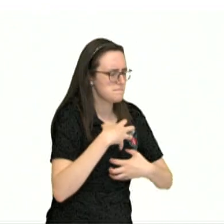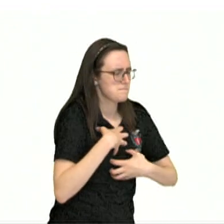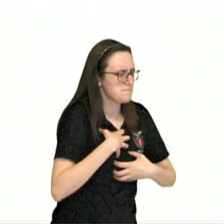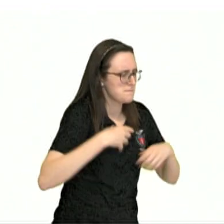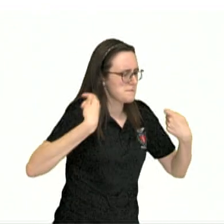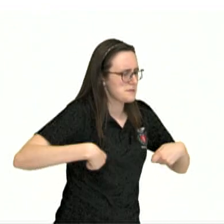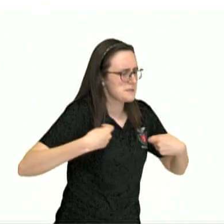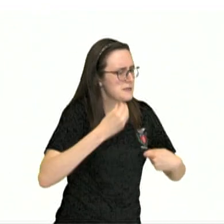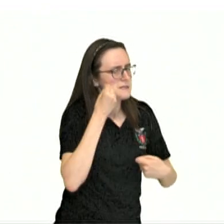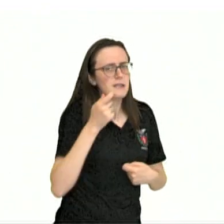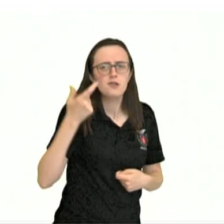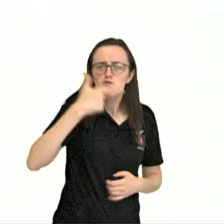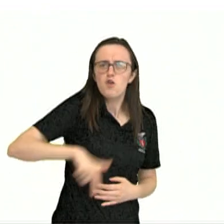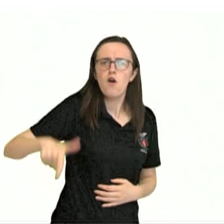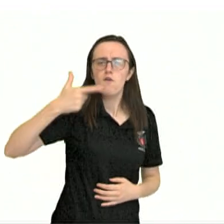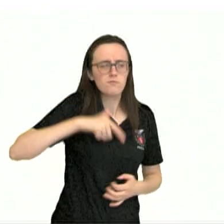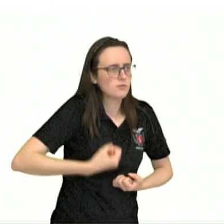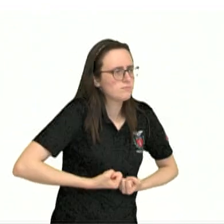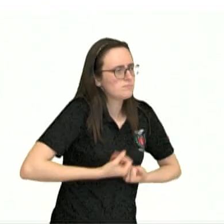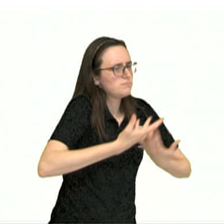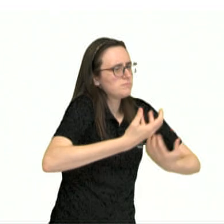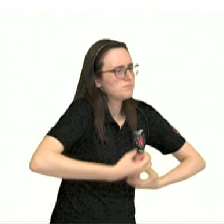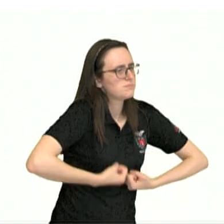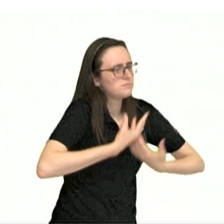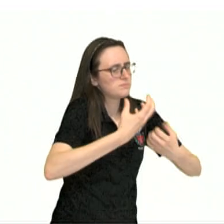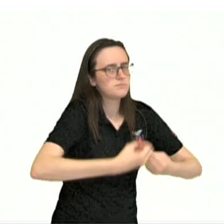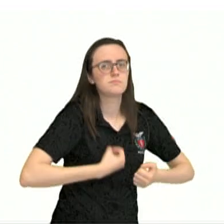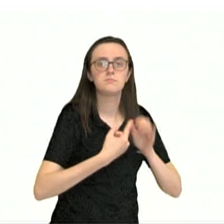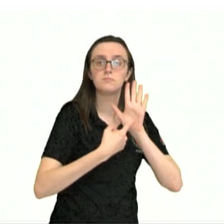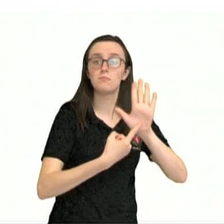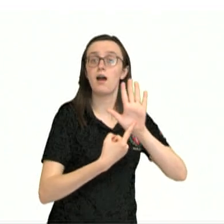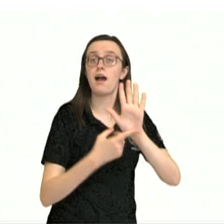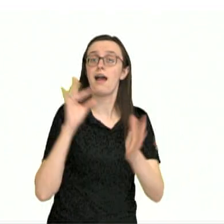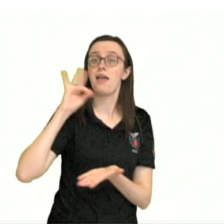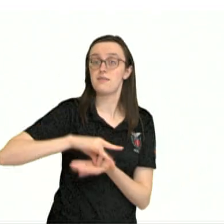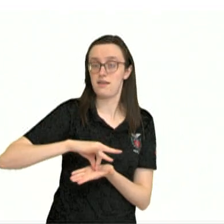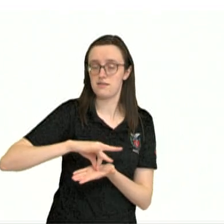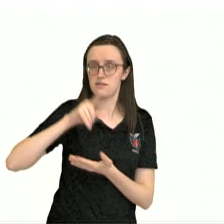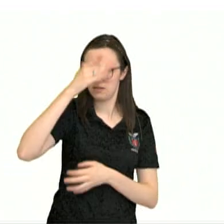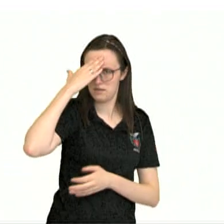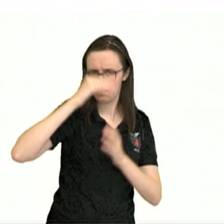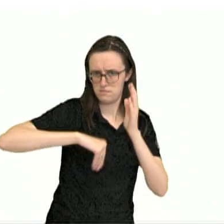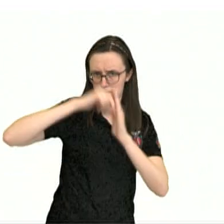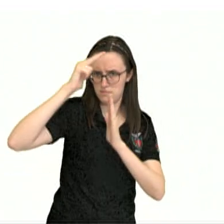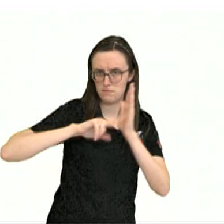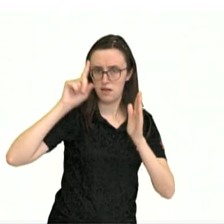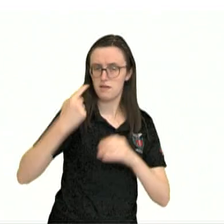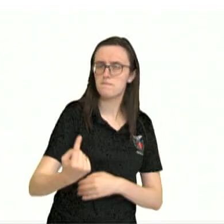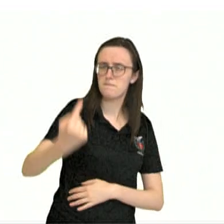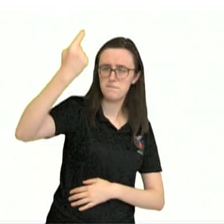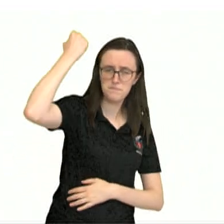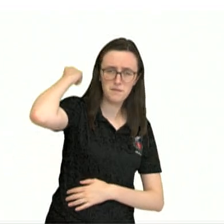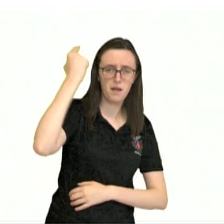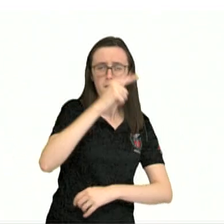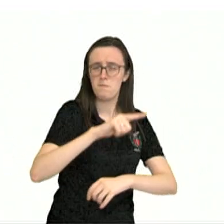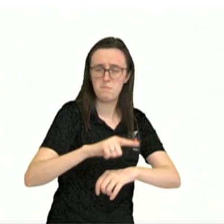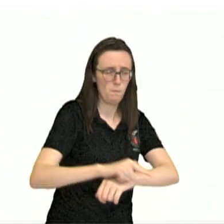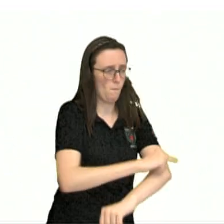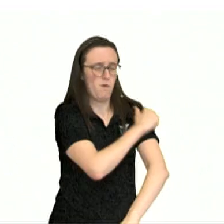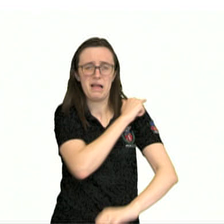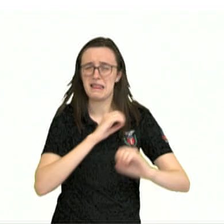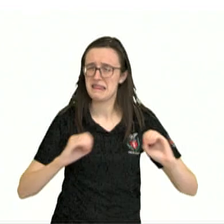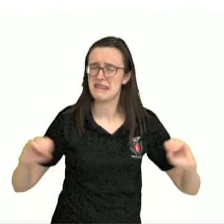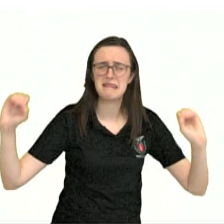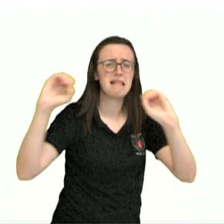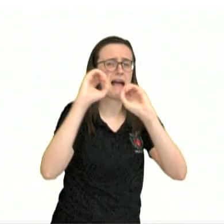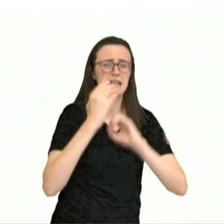necessidade de reproduzir, representar e fixar a realidade conhecida. A pintura existe desde a pré-história, com as imagens rupestres e